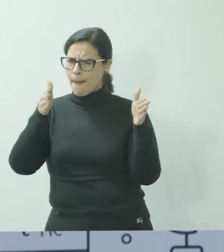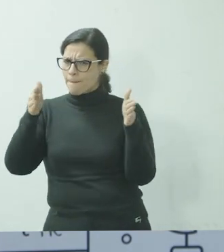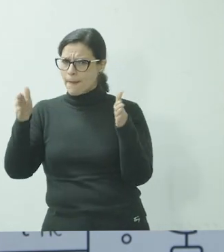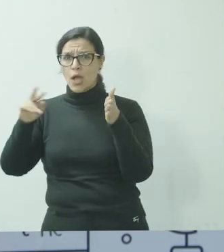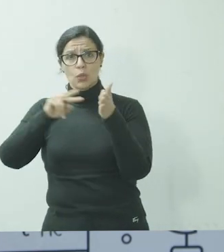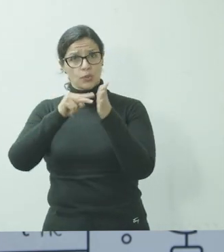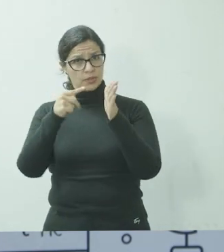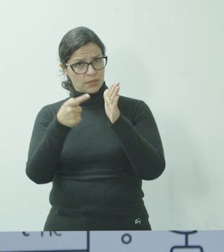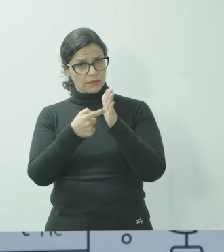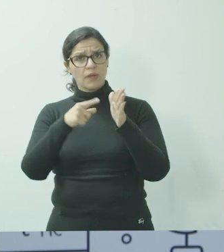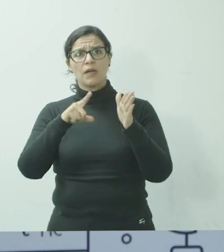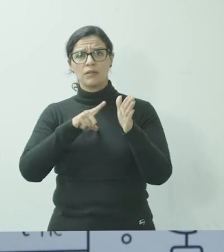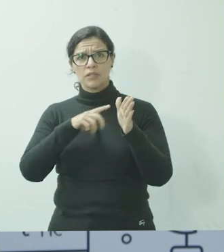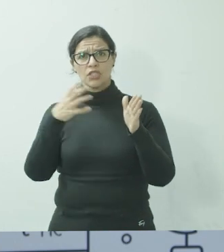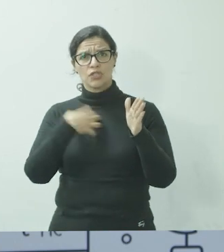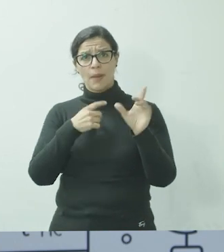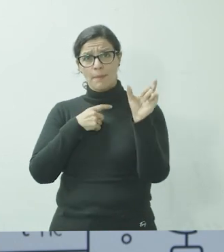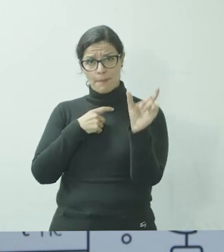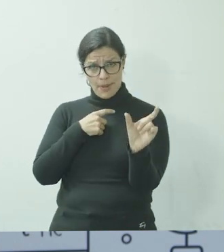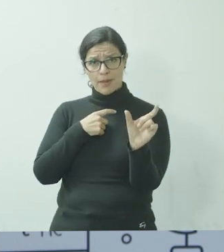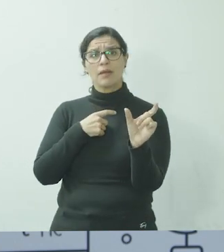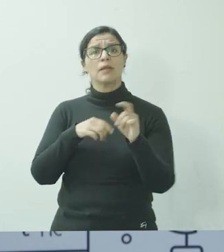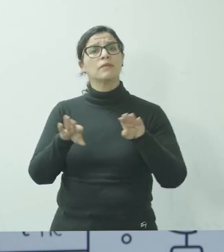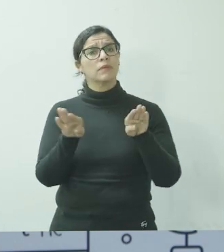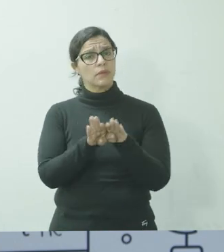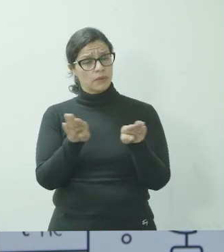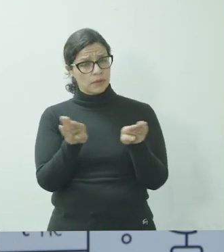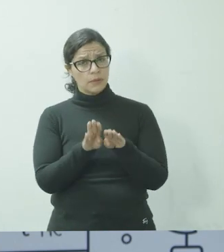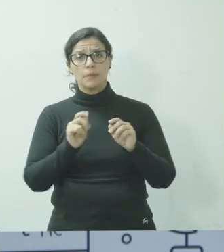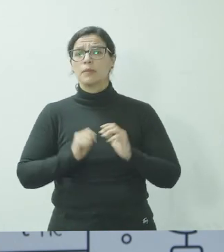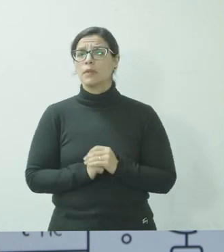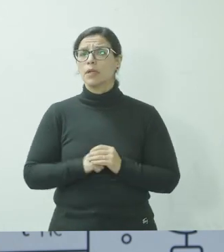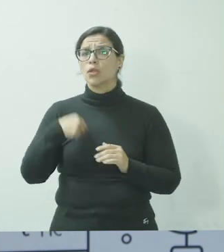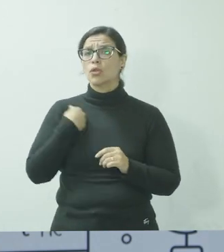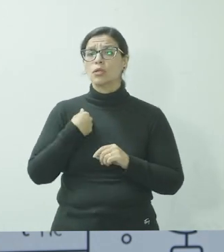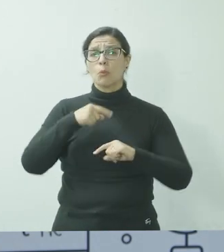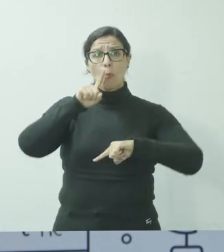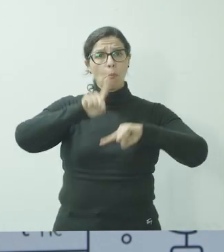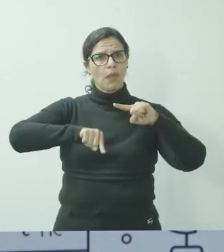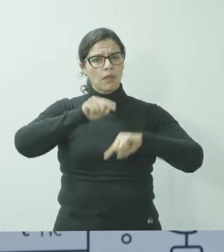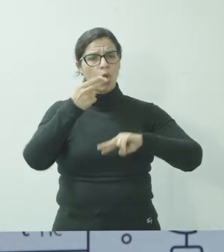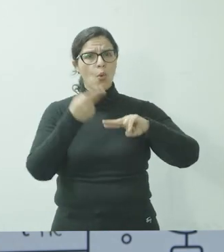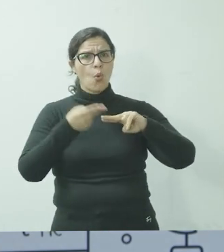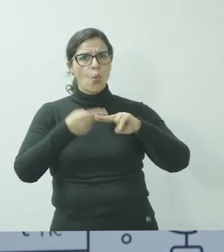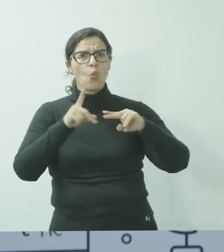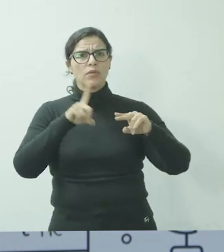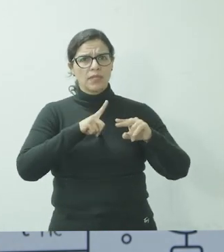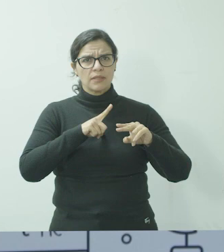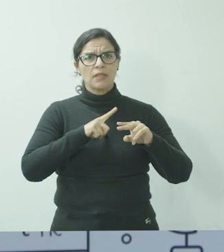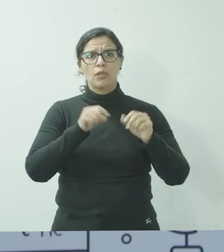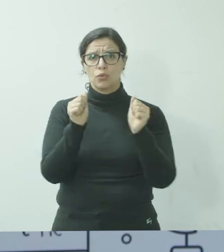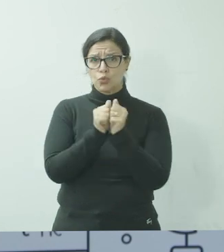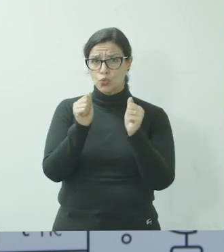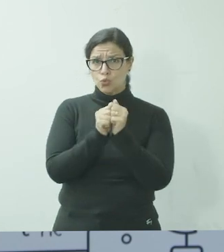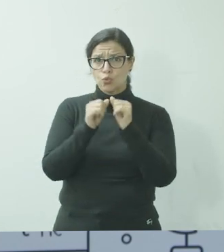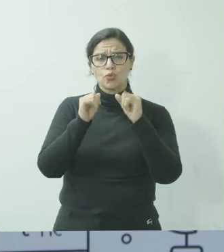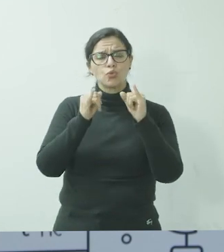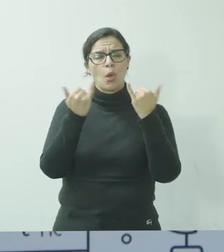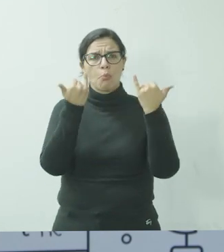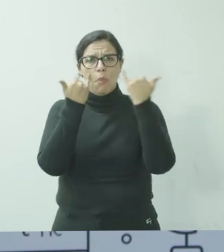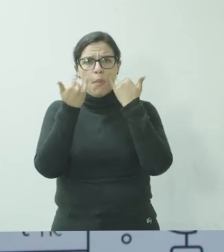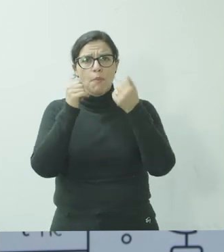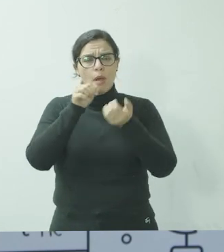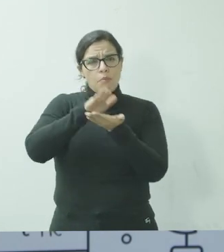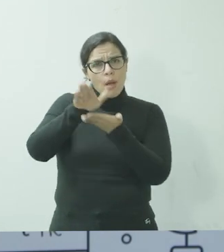o significado né que pode trazer essa palavra como também os elementos que compõe né a imprensa